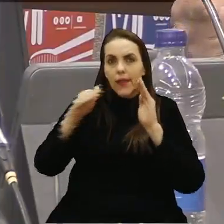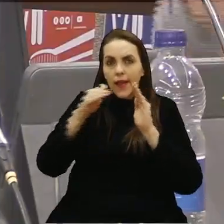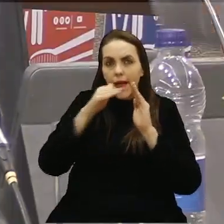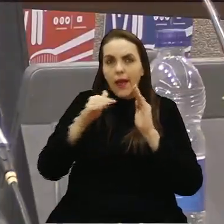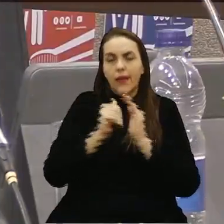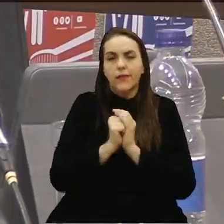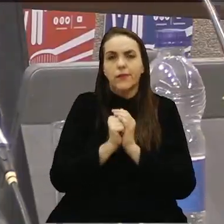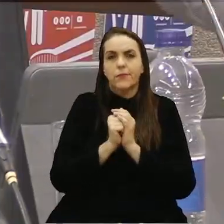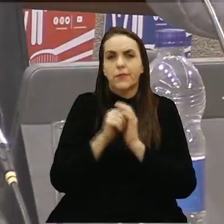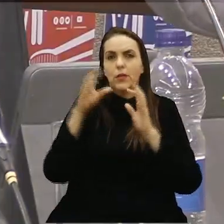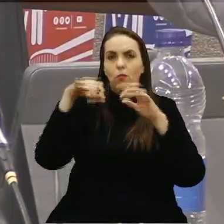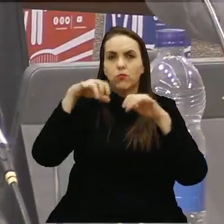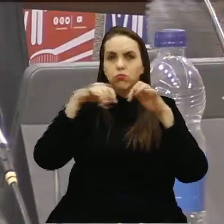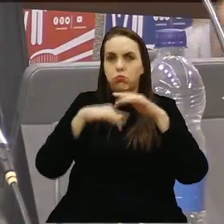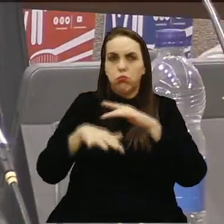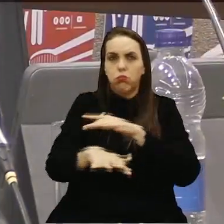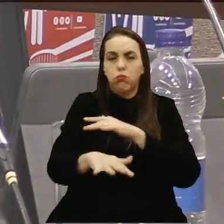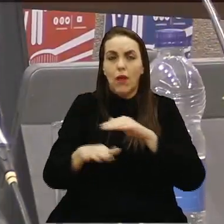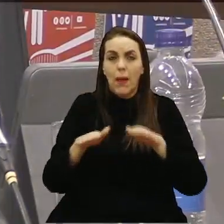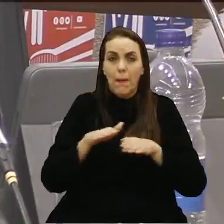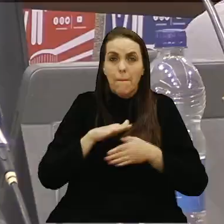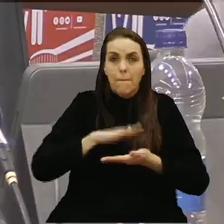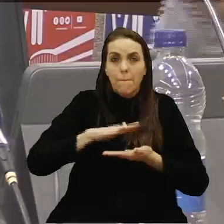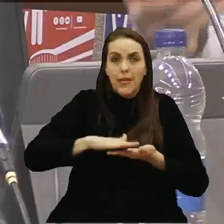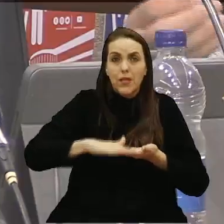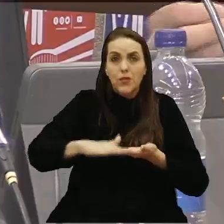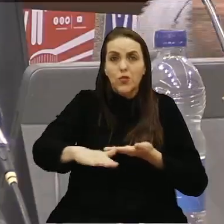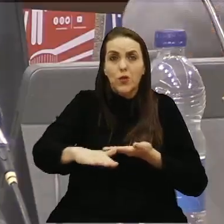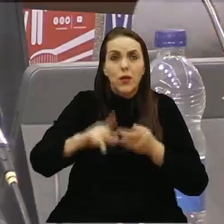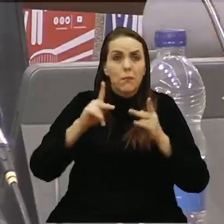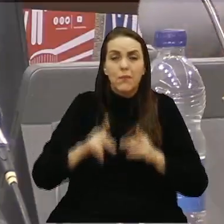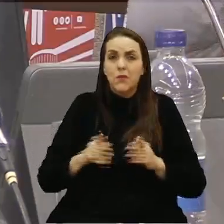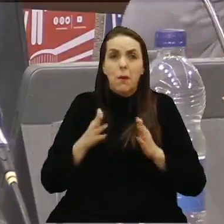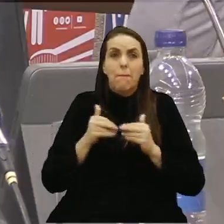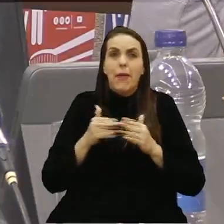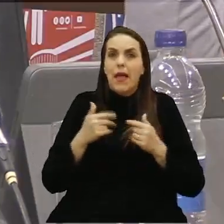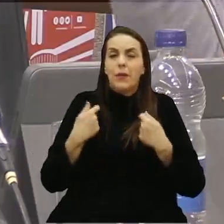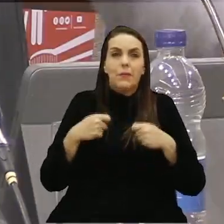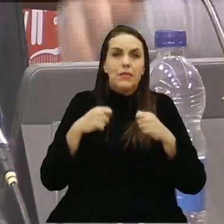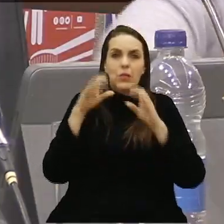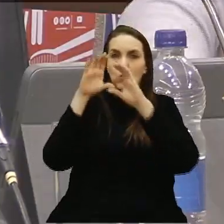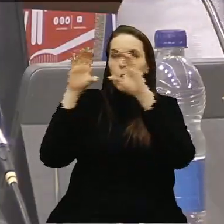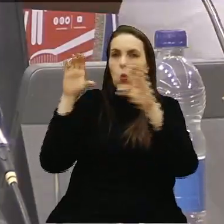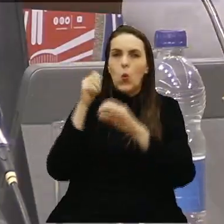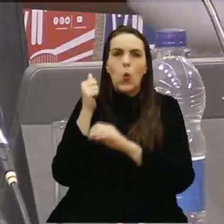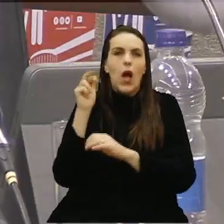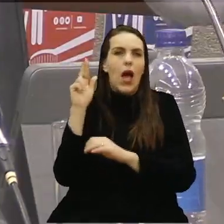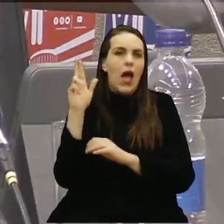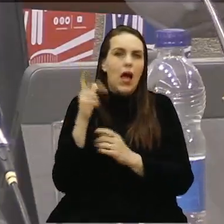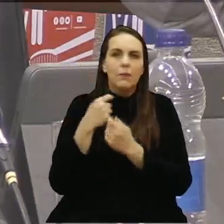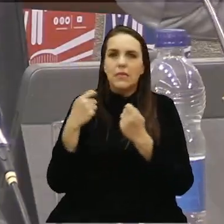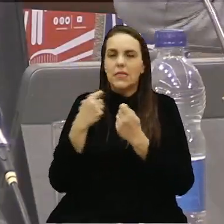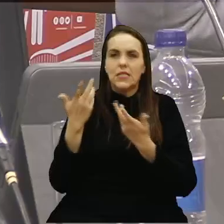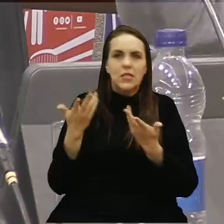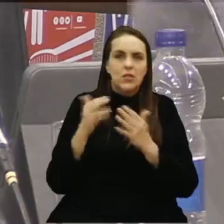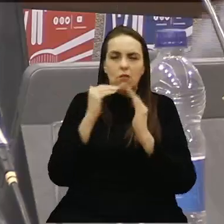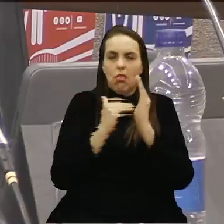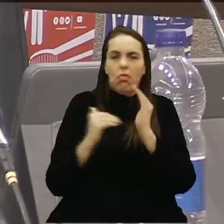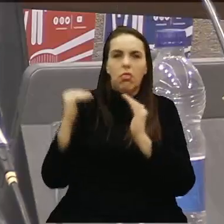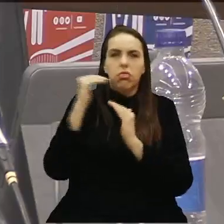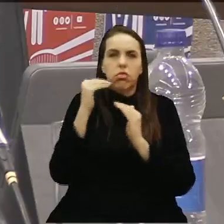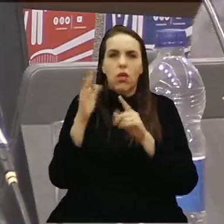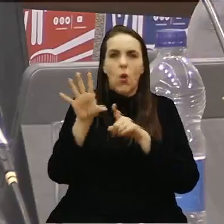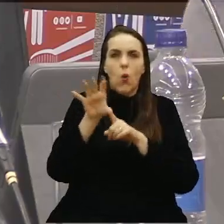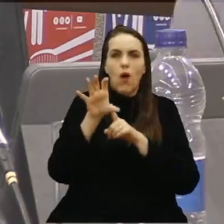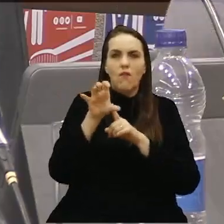alagar, é o piso, entende? As pessoas não pedem, eu preciso de ar-condicionado em todo o OBS, eu preciso que aqui a gente tenha Wi-Fi. As